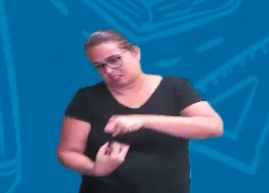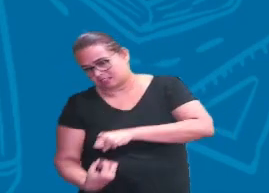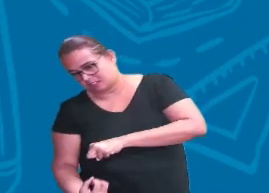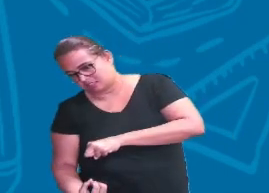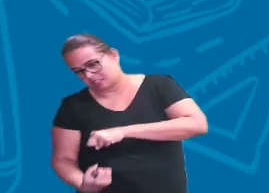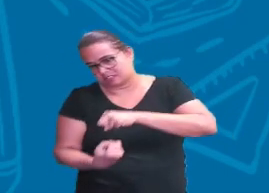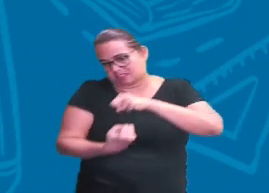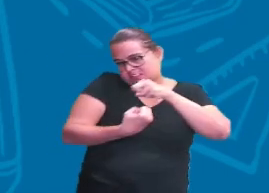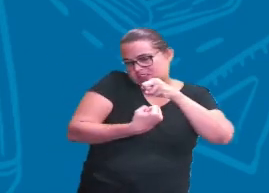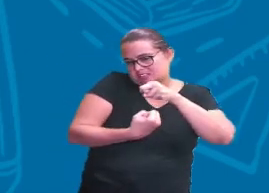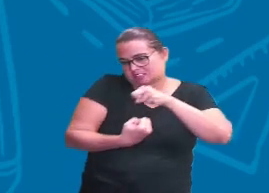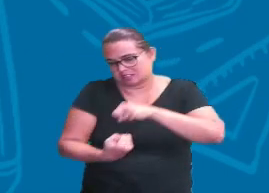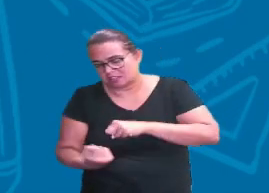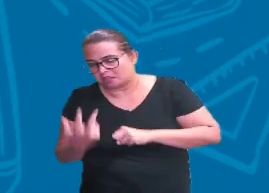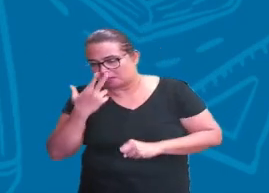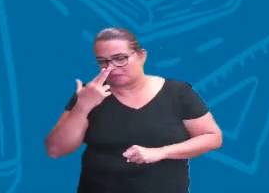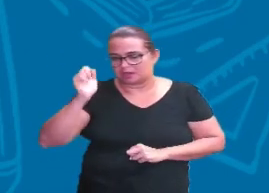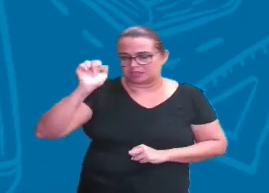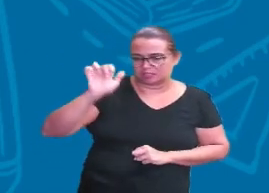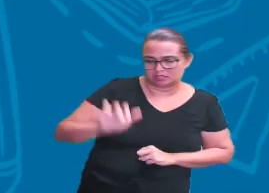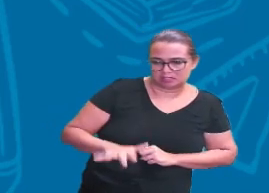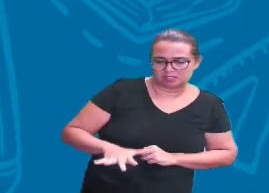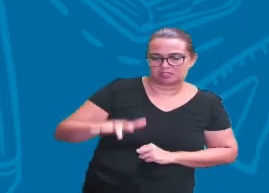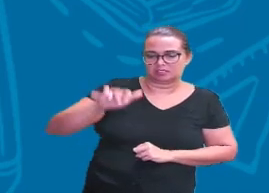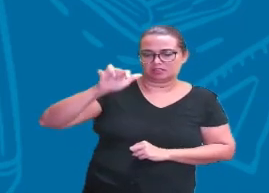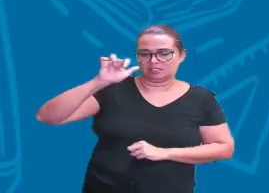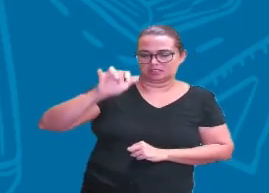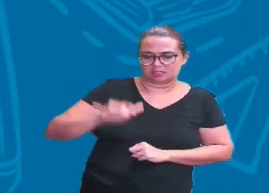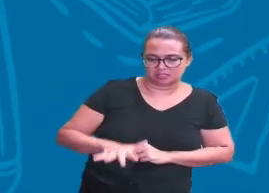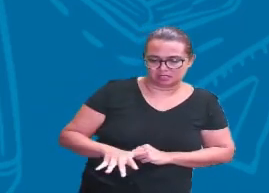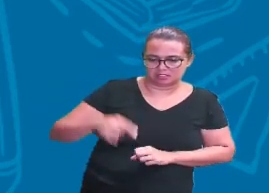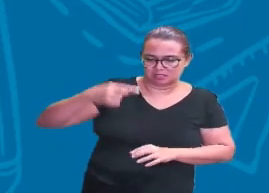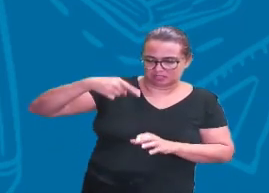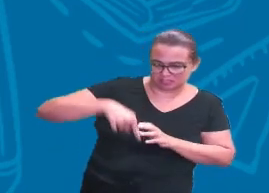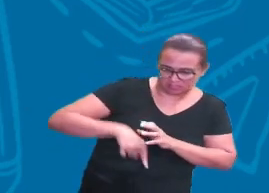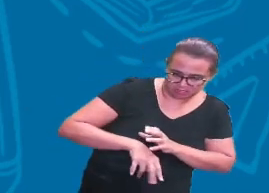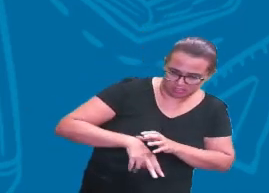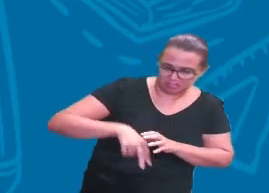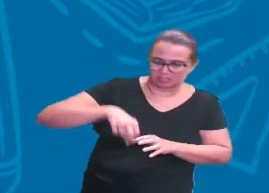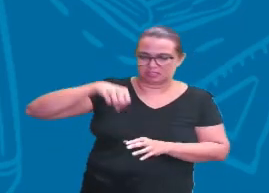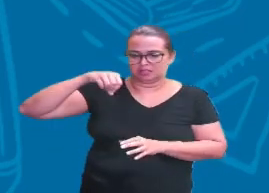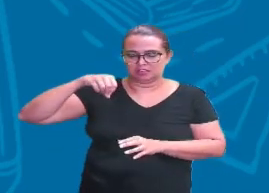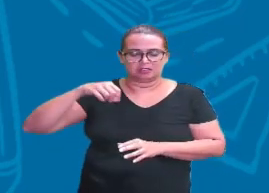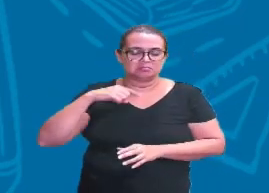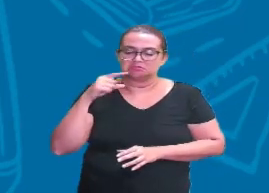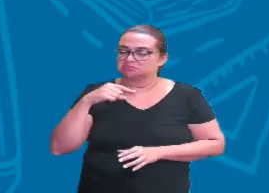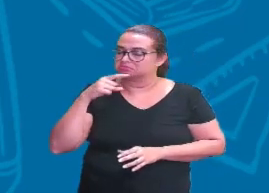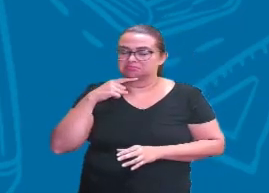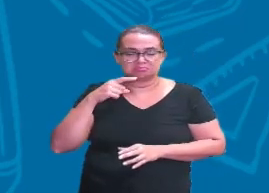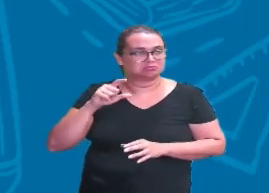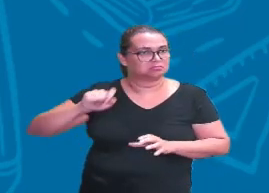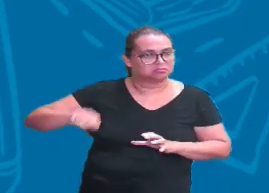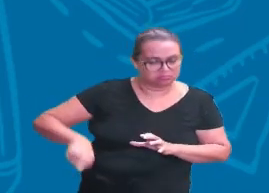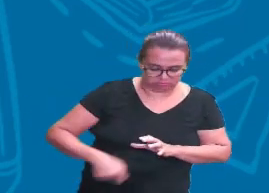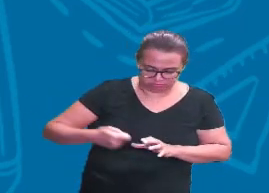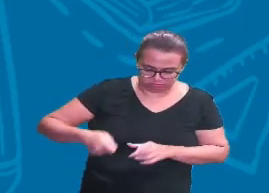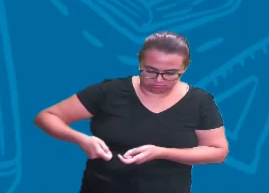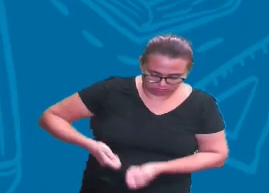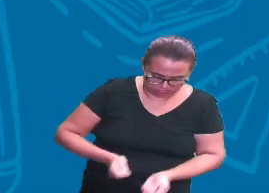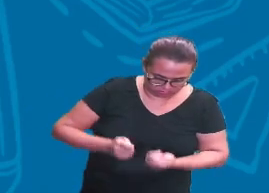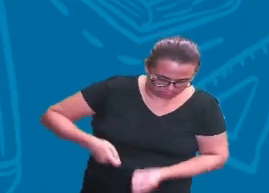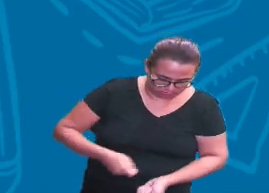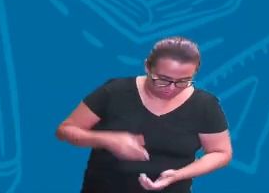ioiô, para baixo, para cima, o tempo todinho, beleza? Então não tem como você fazer um buraco, não existe até agora, exato momento, fazer um buraco para chegar